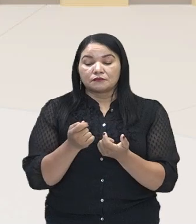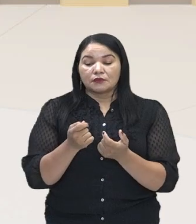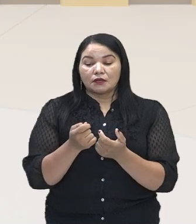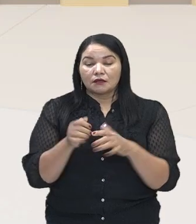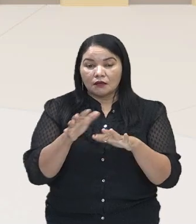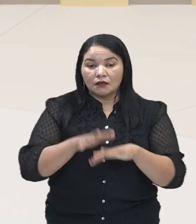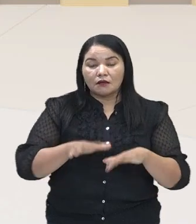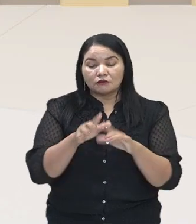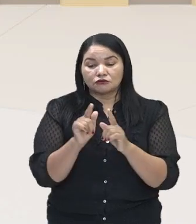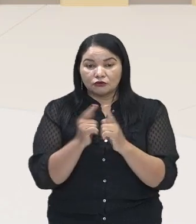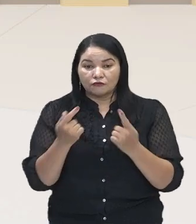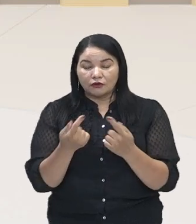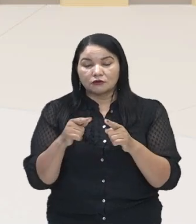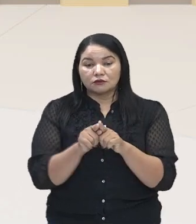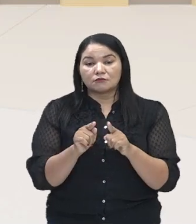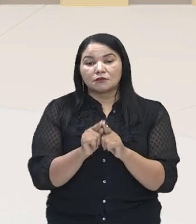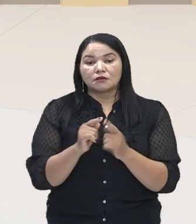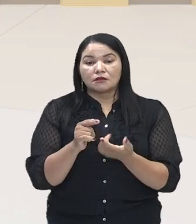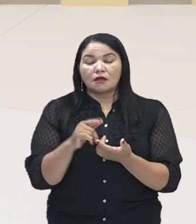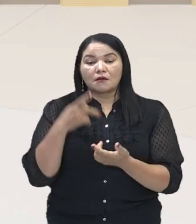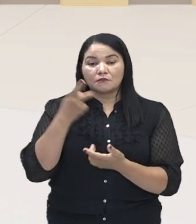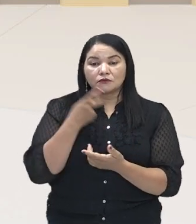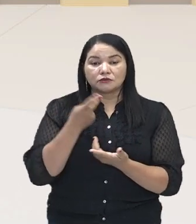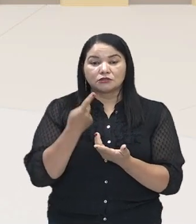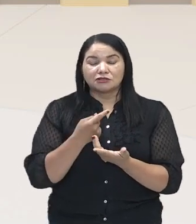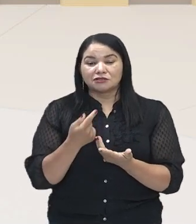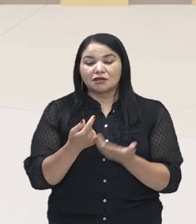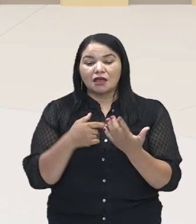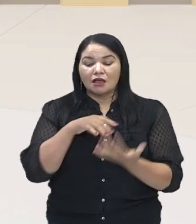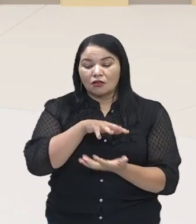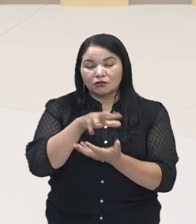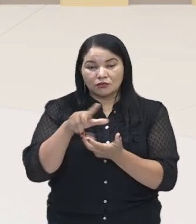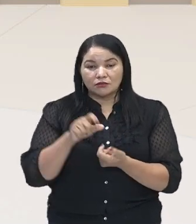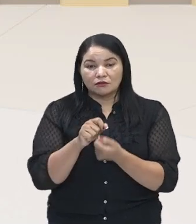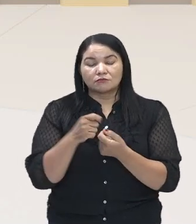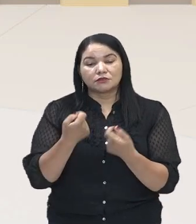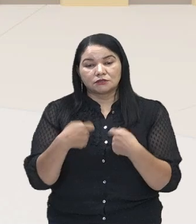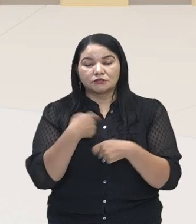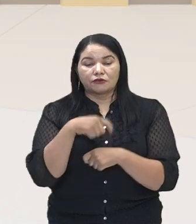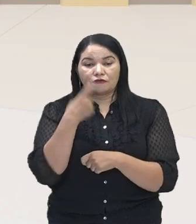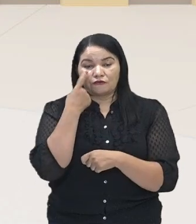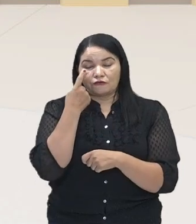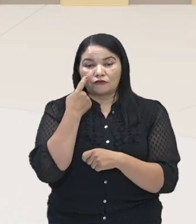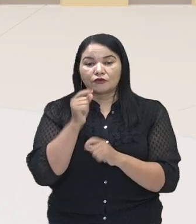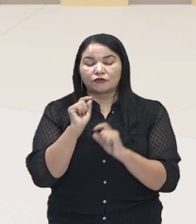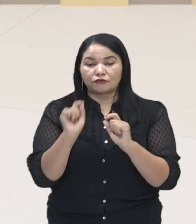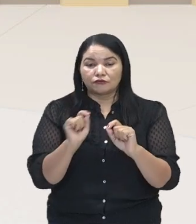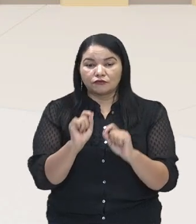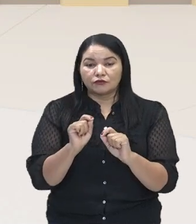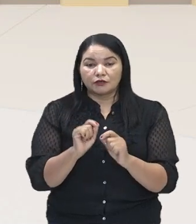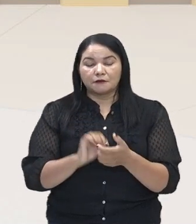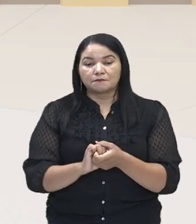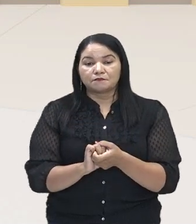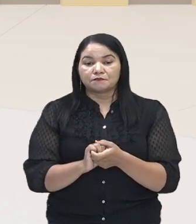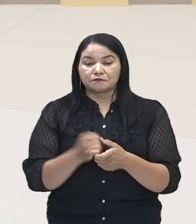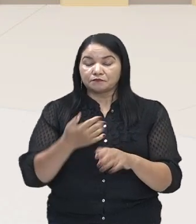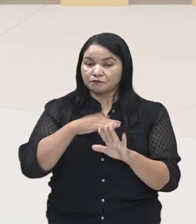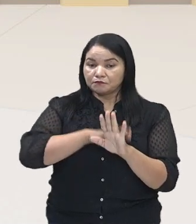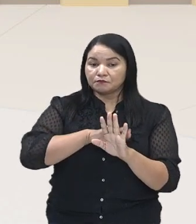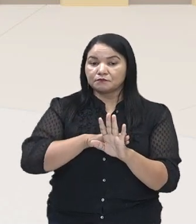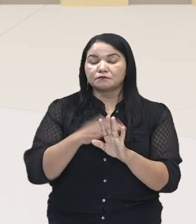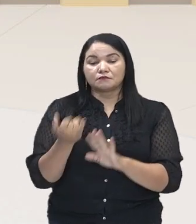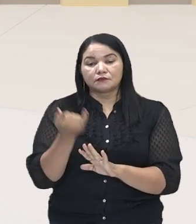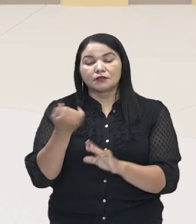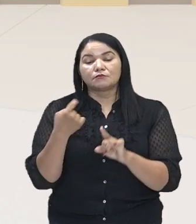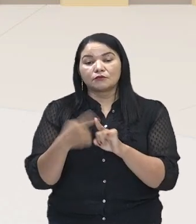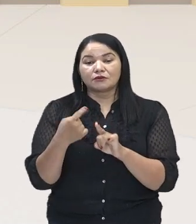a gente está falando de geopolíticas a nível global, mas é importante ver esse outro lado da moeda, né? De